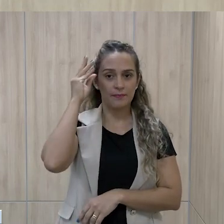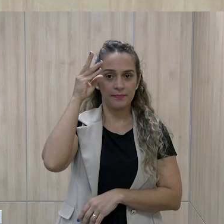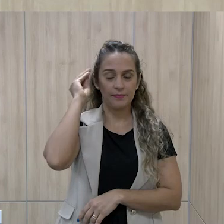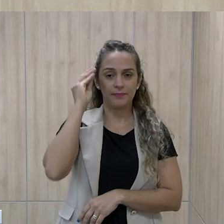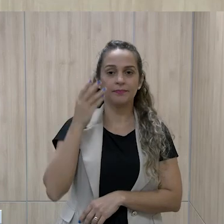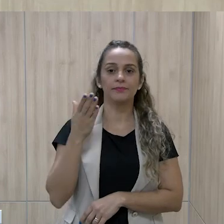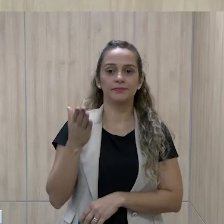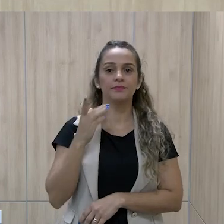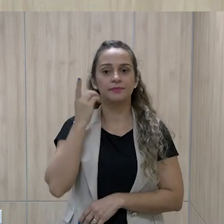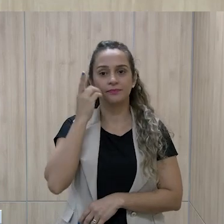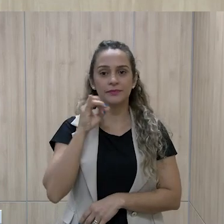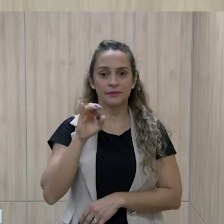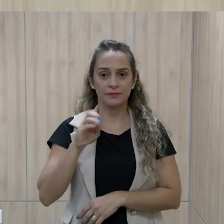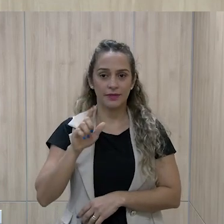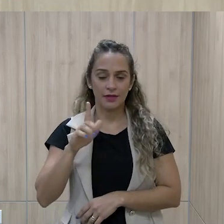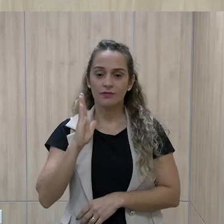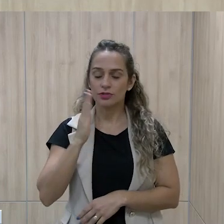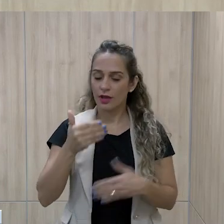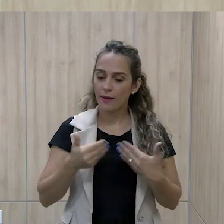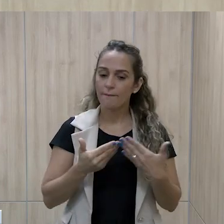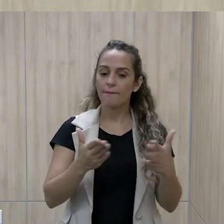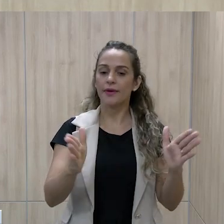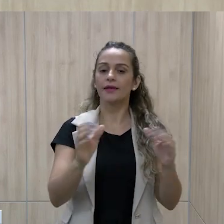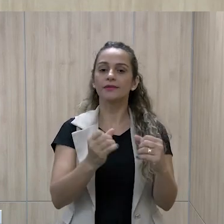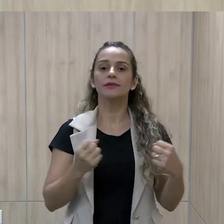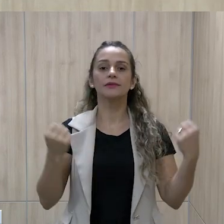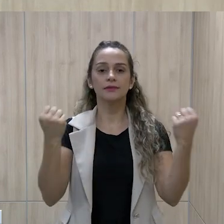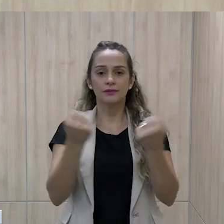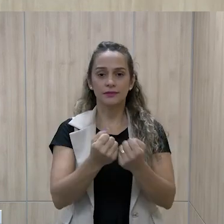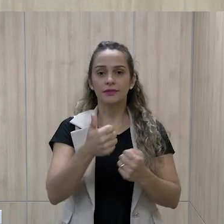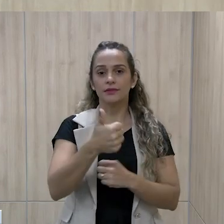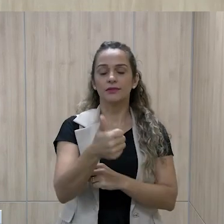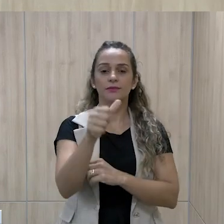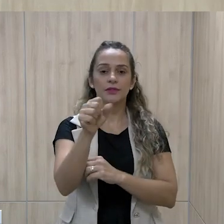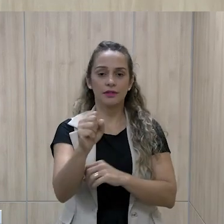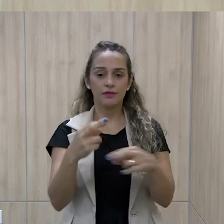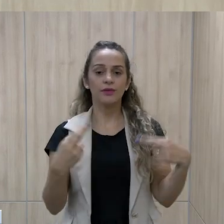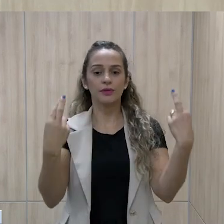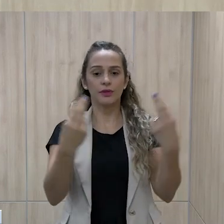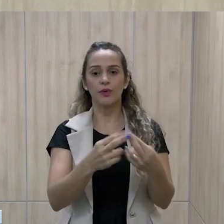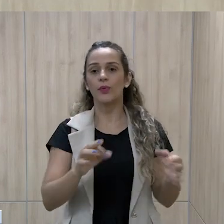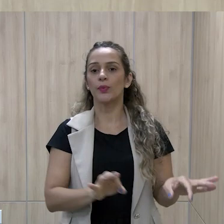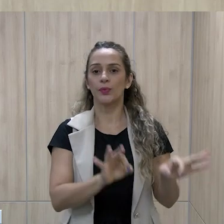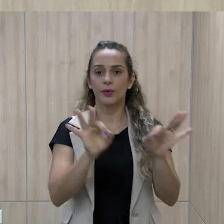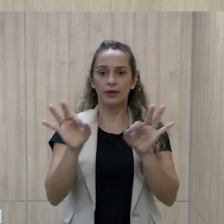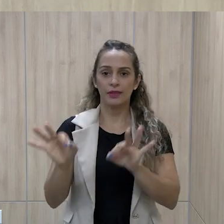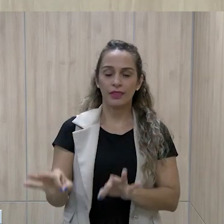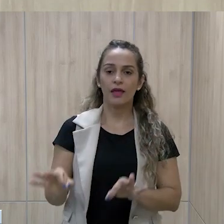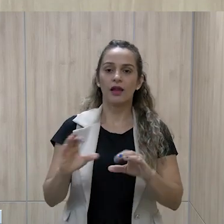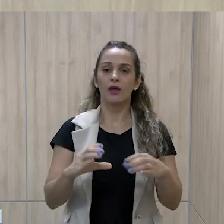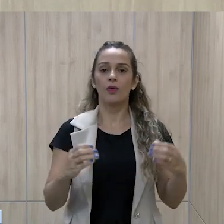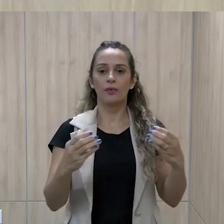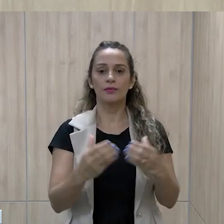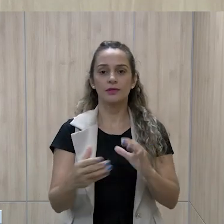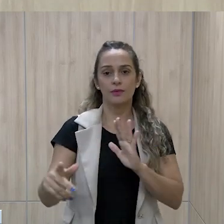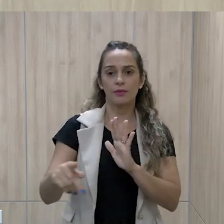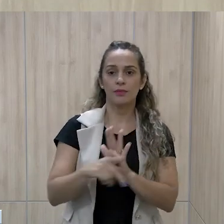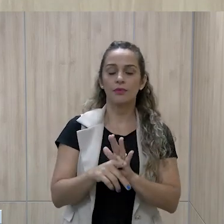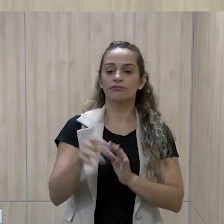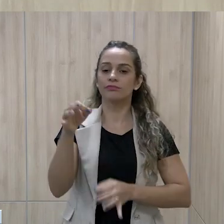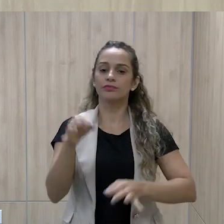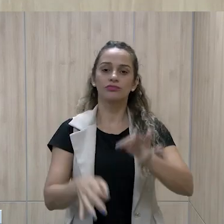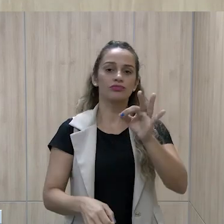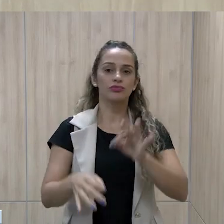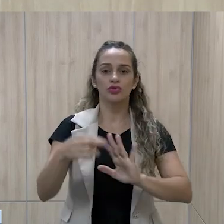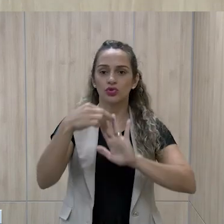delegado Camargo e deputado Ismael Crispim está aberta a décima oitava reunião ordinária da